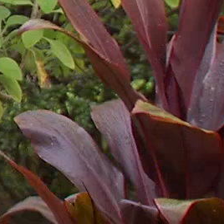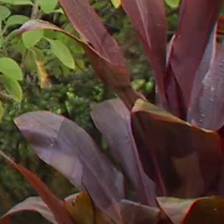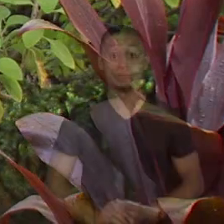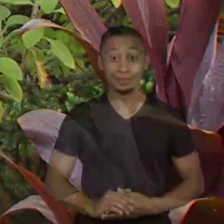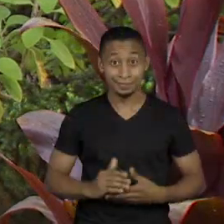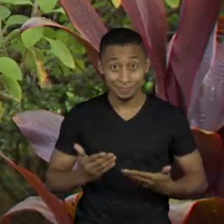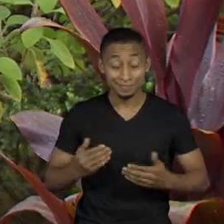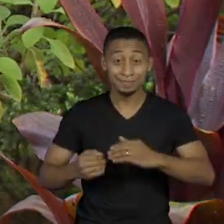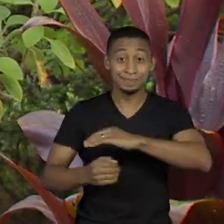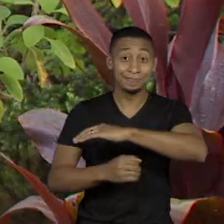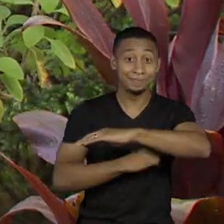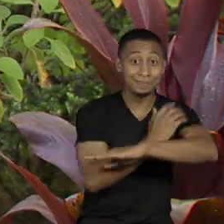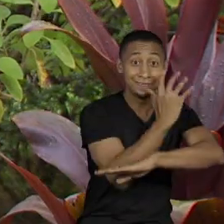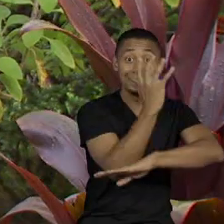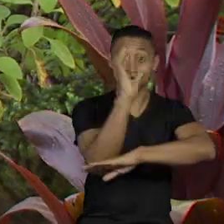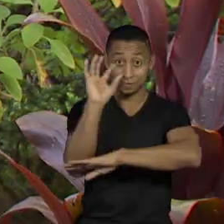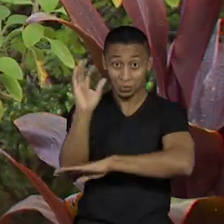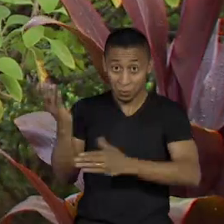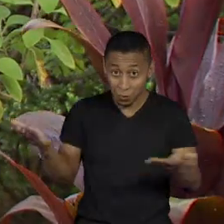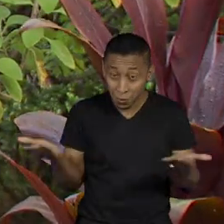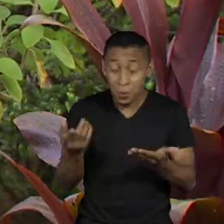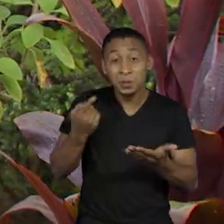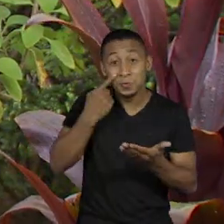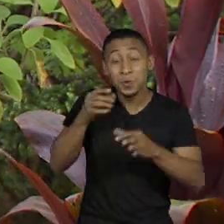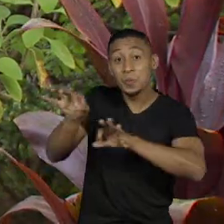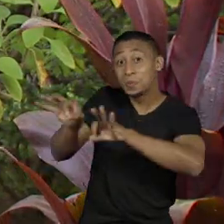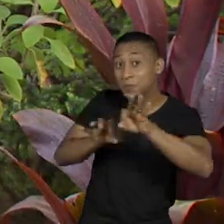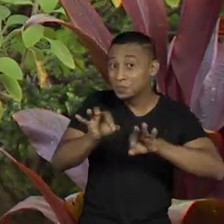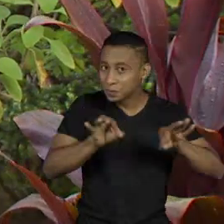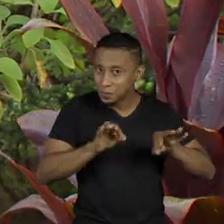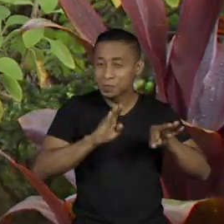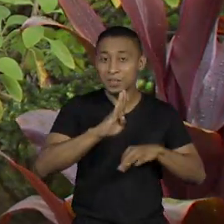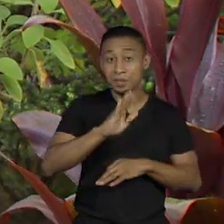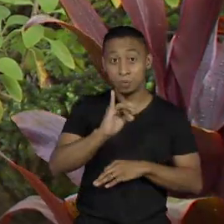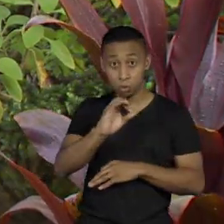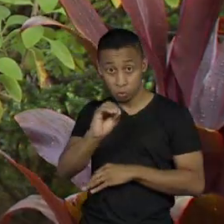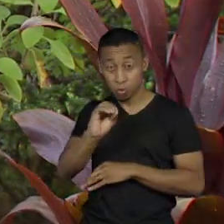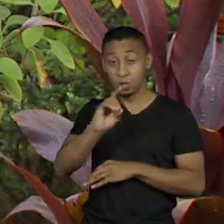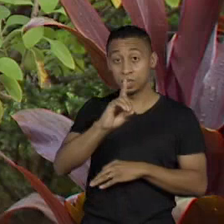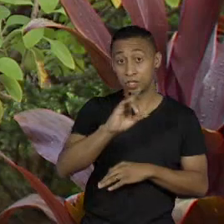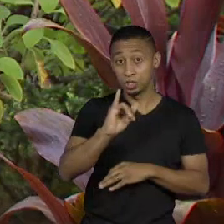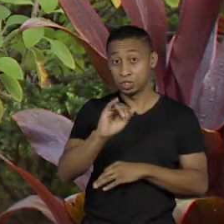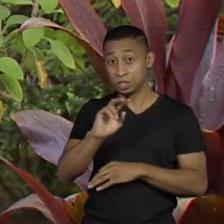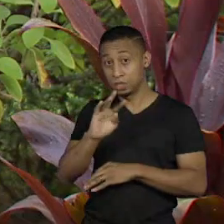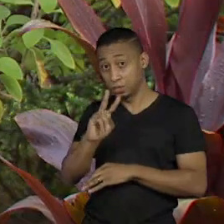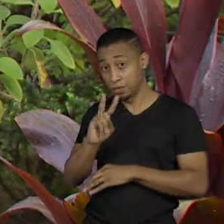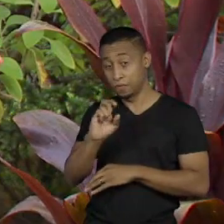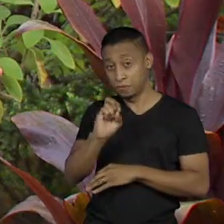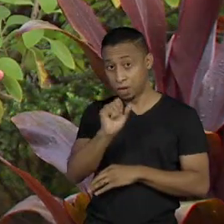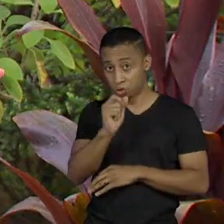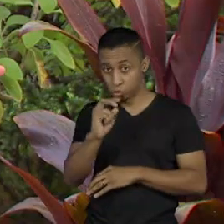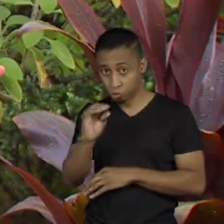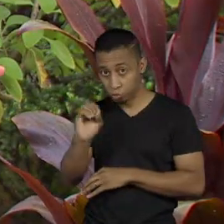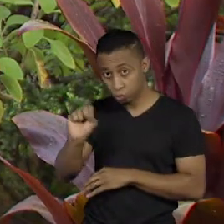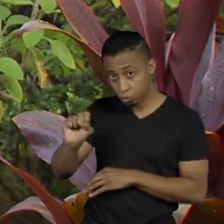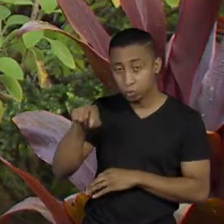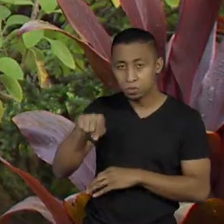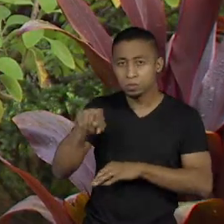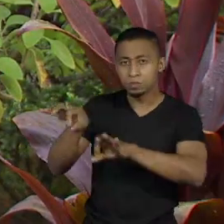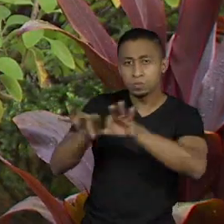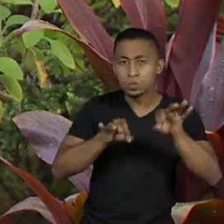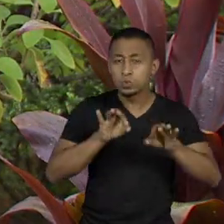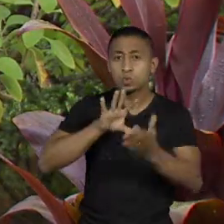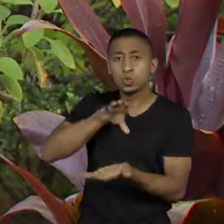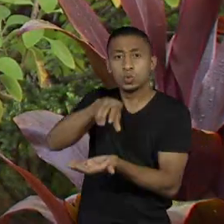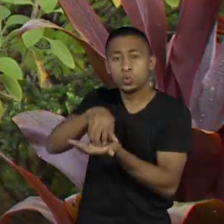No Repórter Eco de hoje, conheça o projeto Biodiversos do Instituto Ecos. Ele reúne depoimentos de profissionais